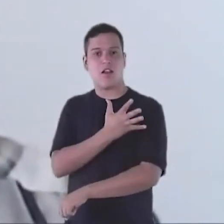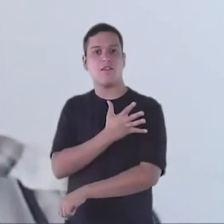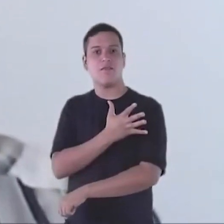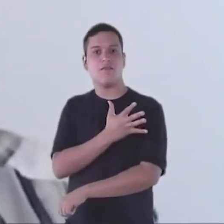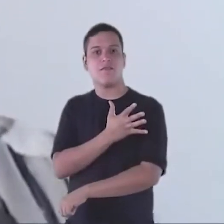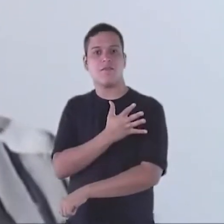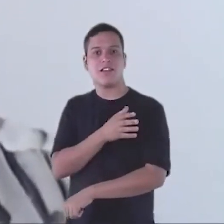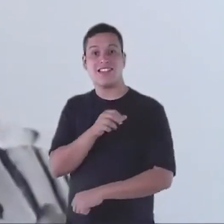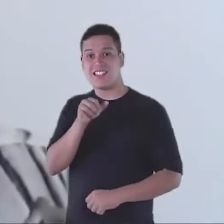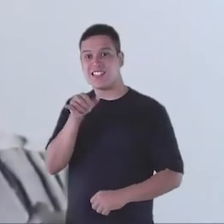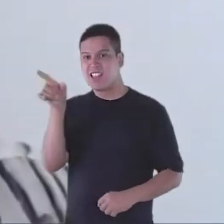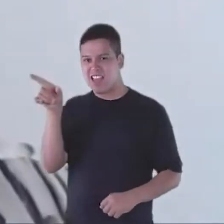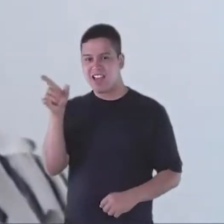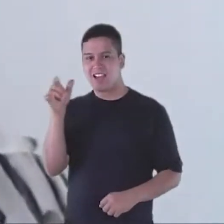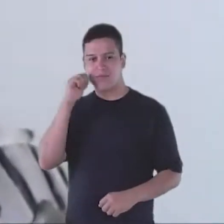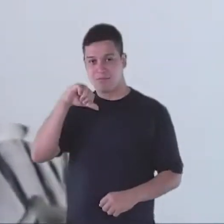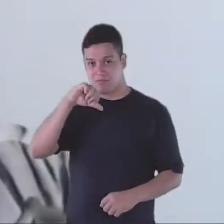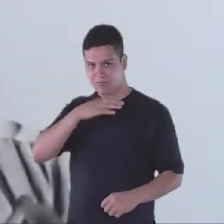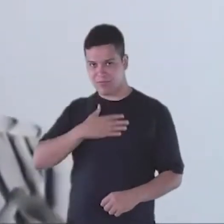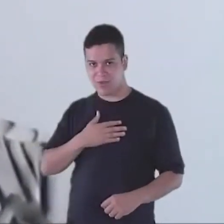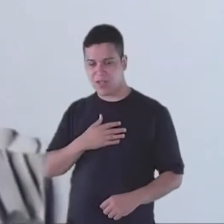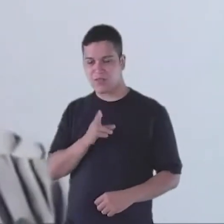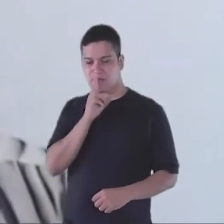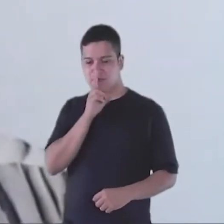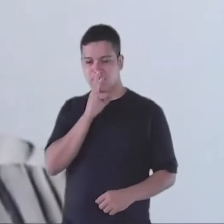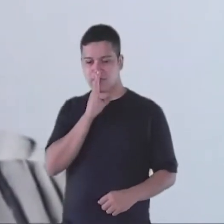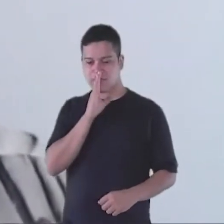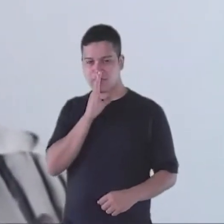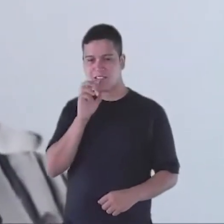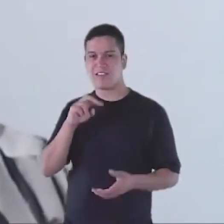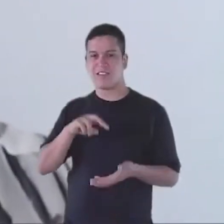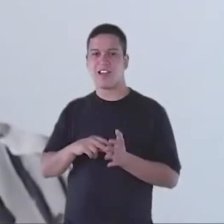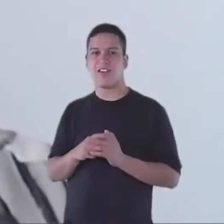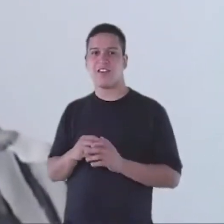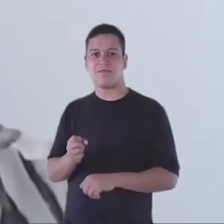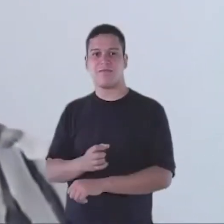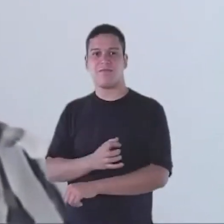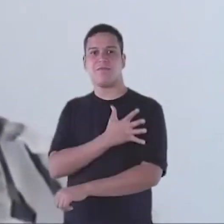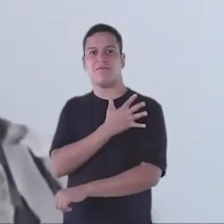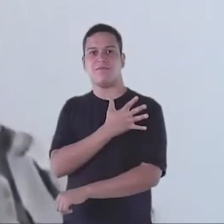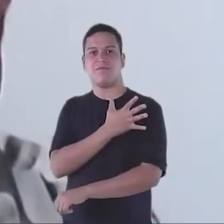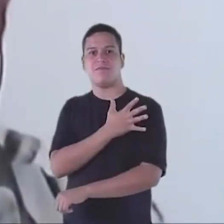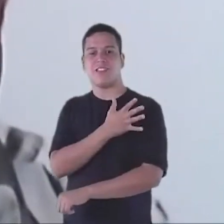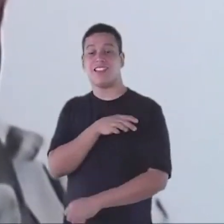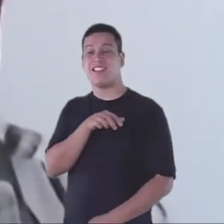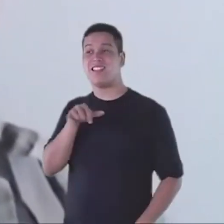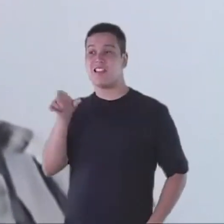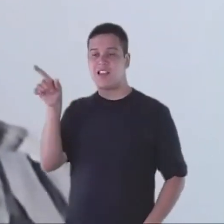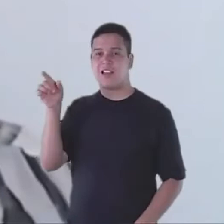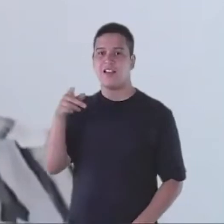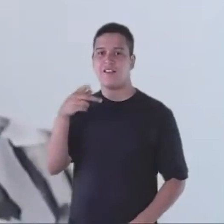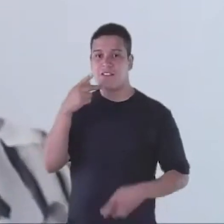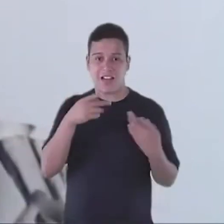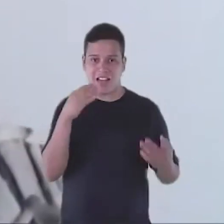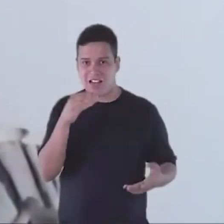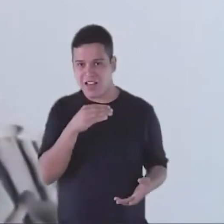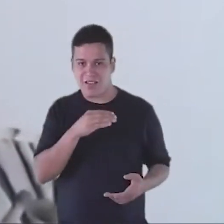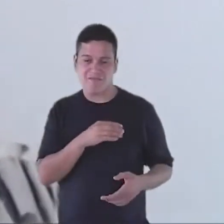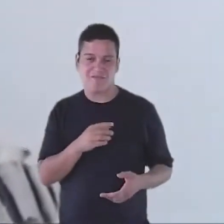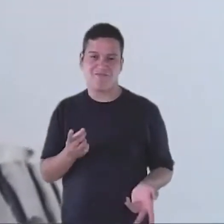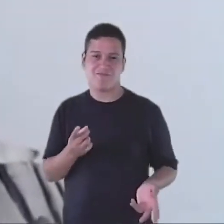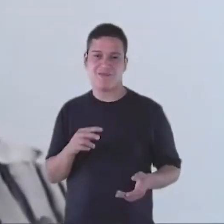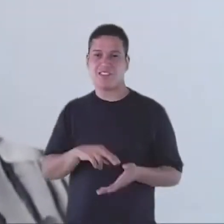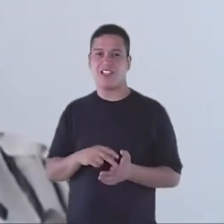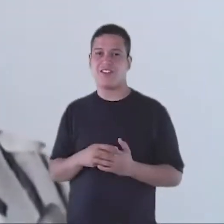emocionada. Quanto maior o silêncio, maior a emoção de um poema. Quanto mais rapidamente você fala, menos o